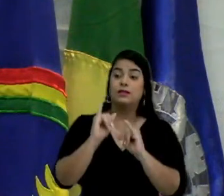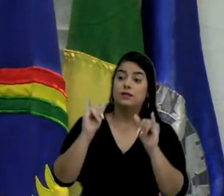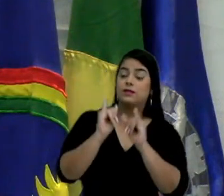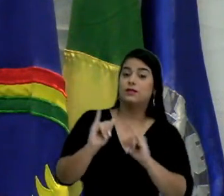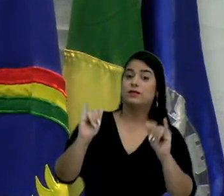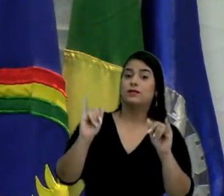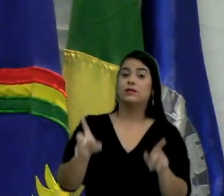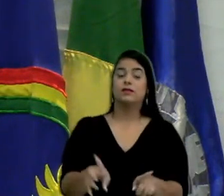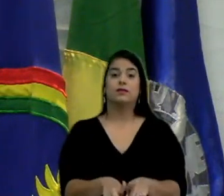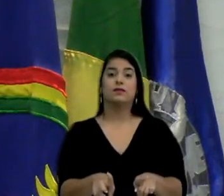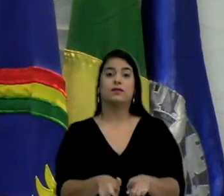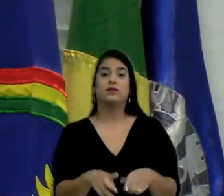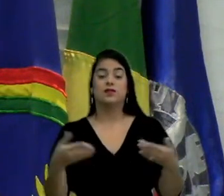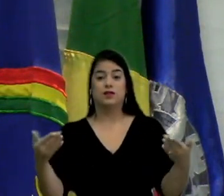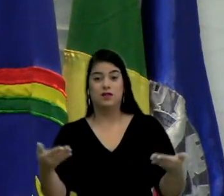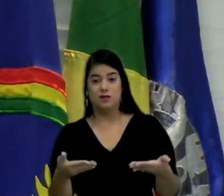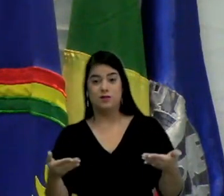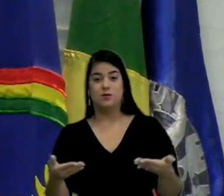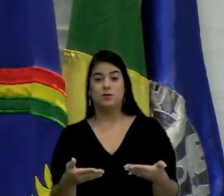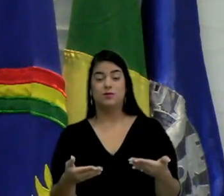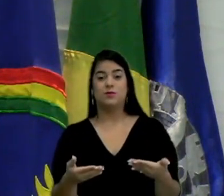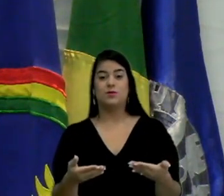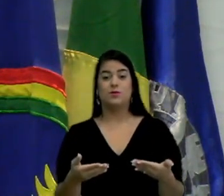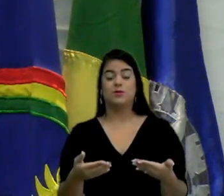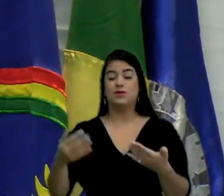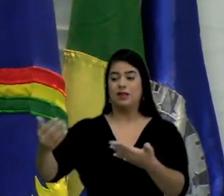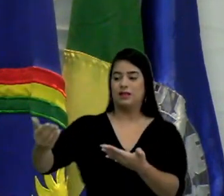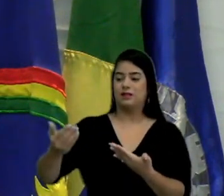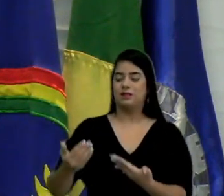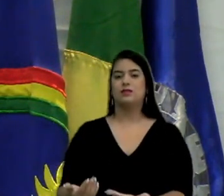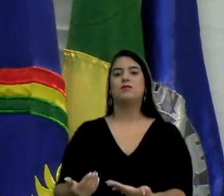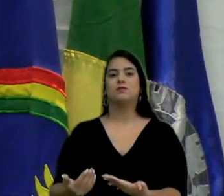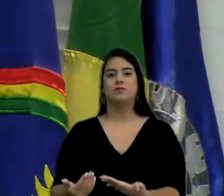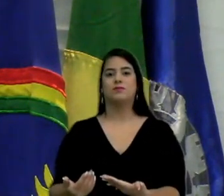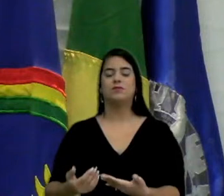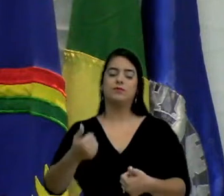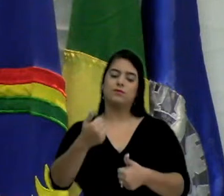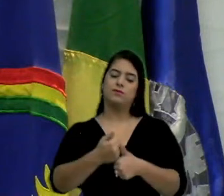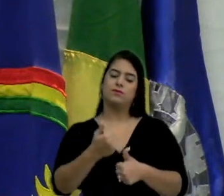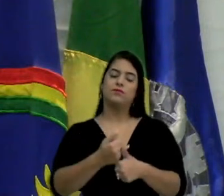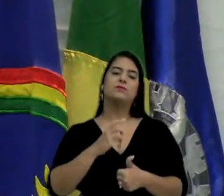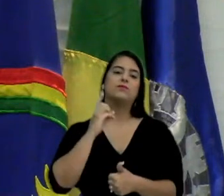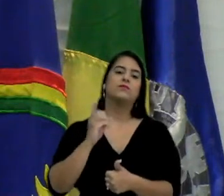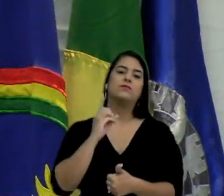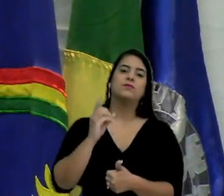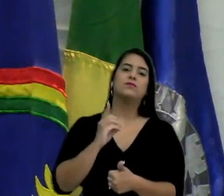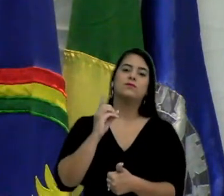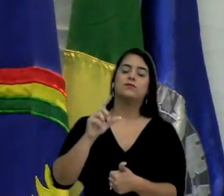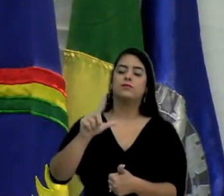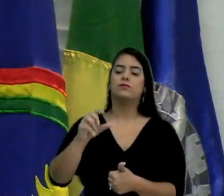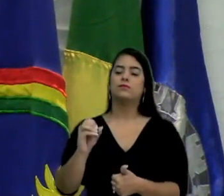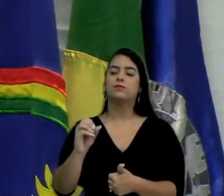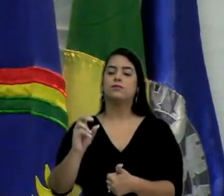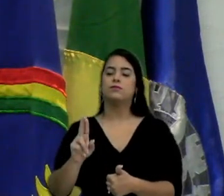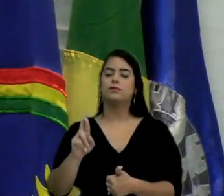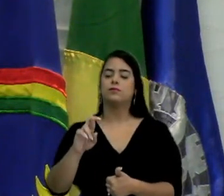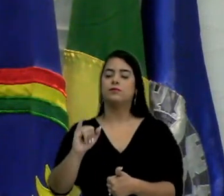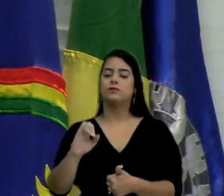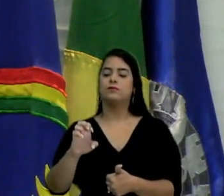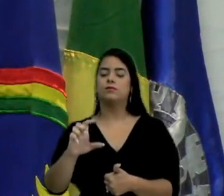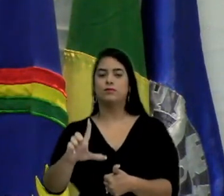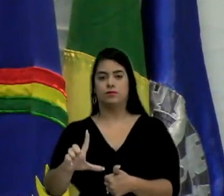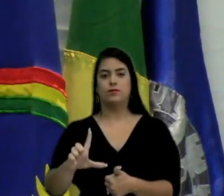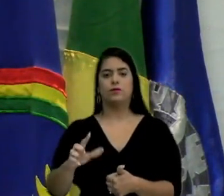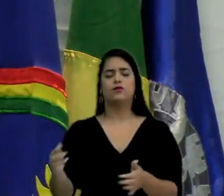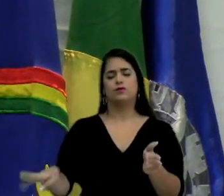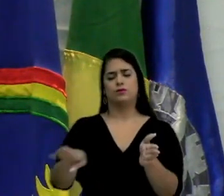que hoje nós estamos estaremos recebendo assessor do nosso Deputado doriel Barros que vai vir aqui para